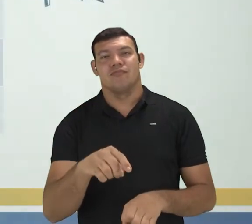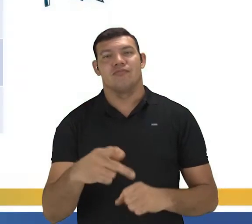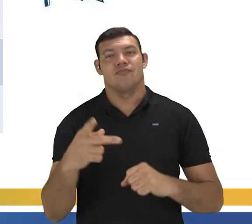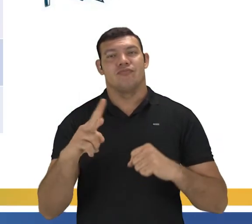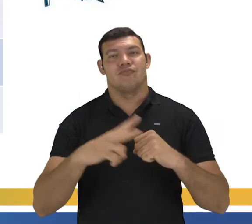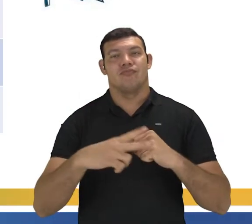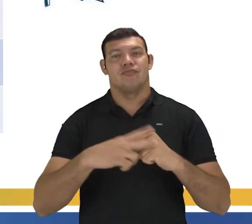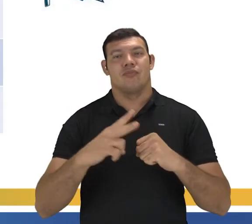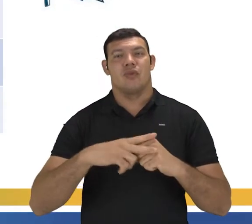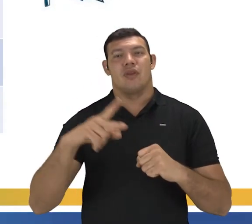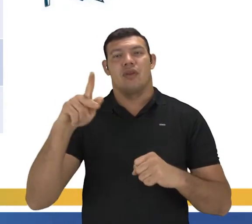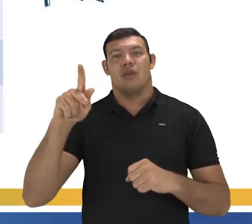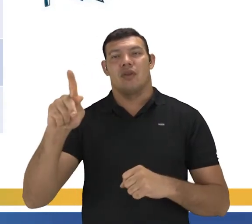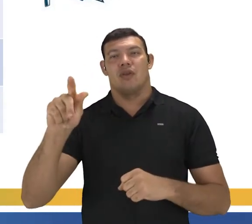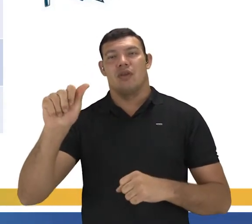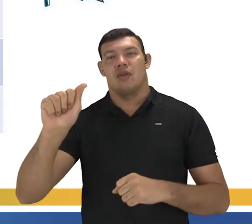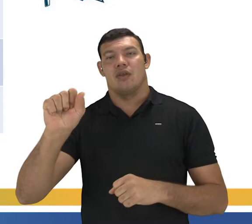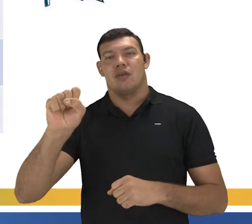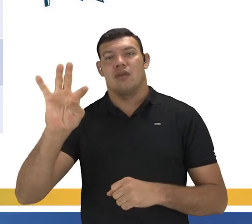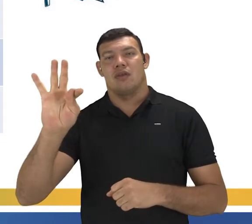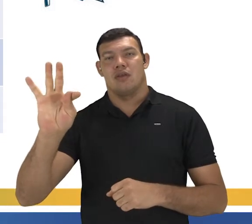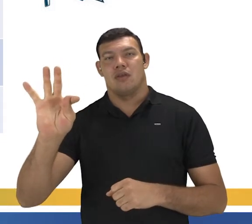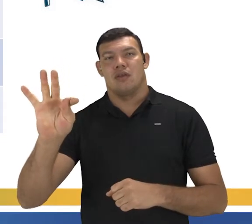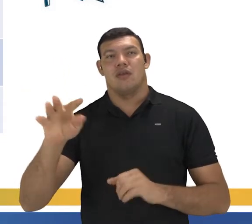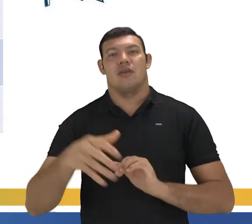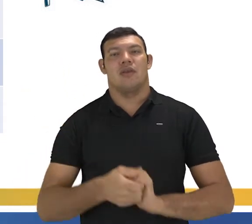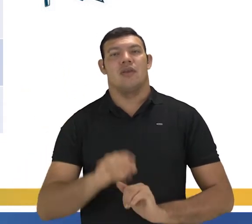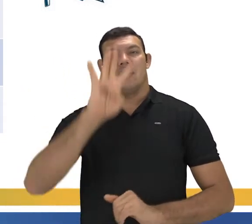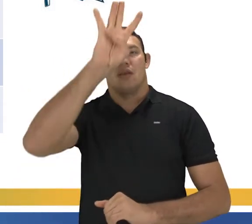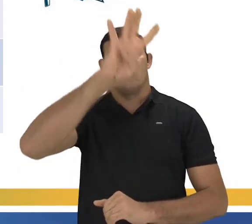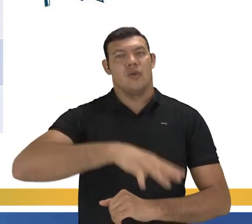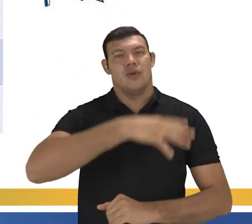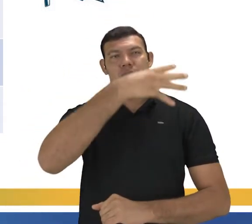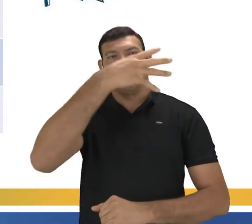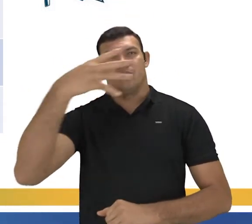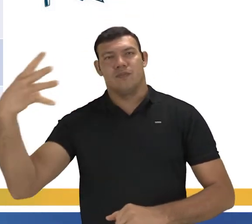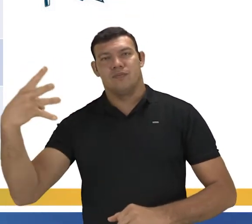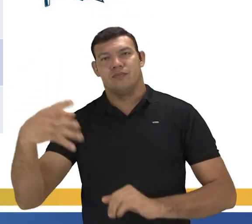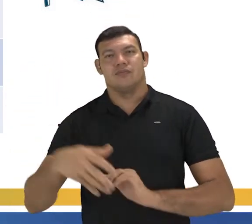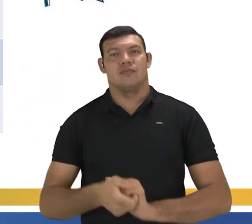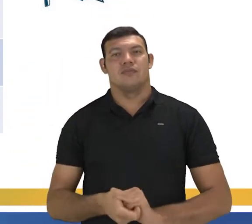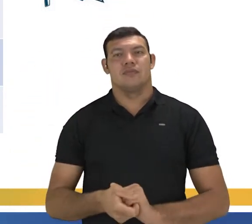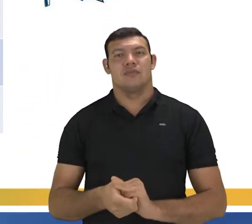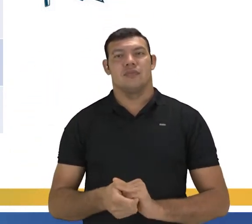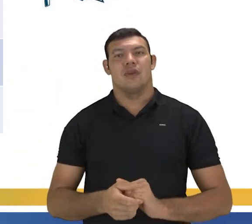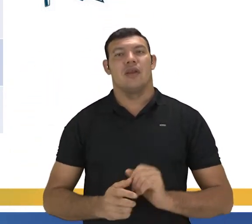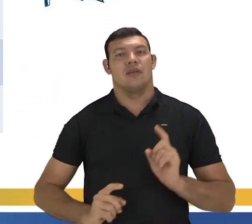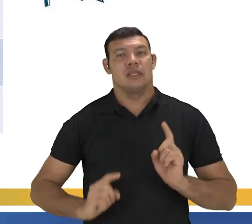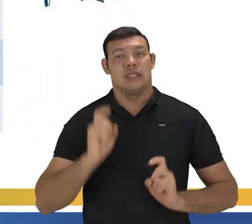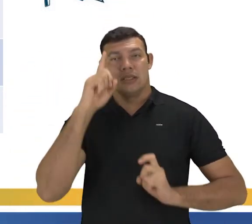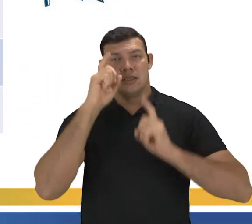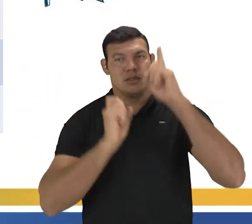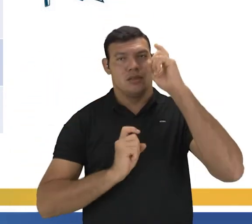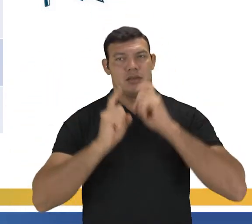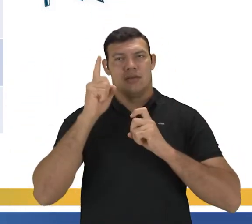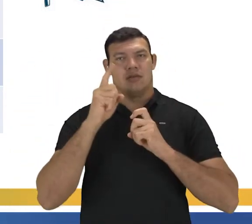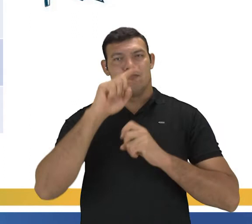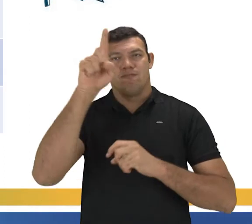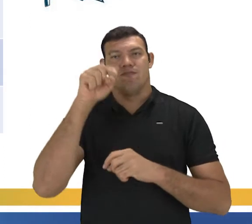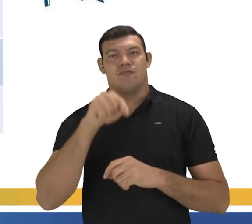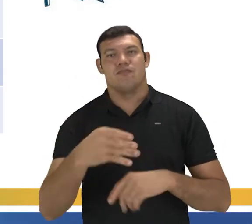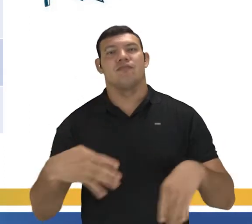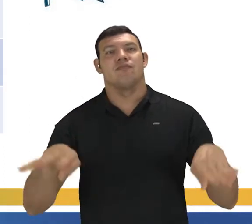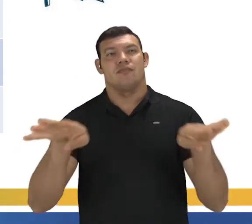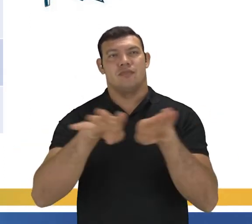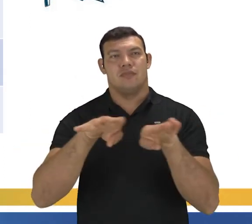quem onde screen na tela as as expressões interrogativas no passe perfect são